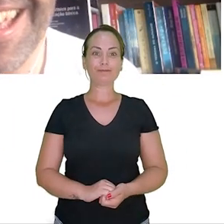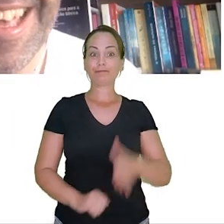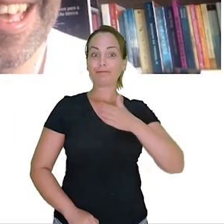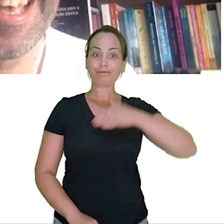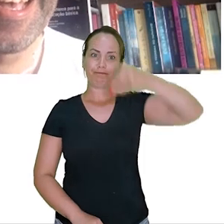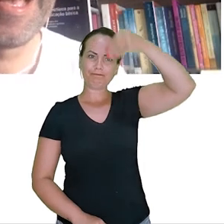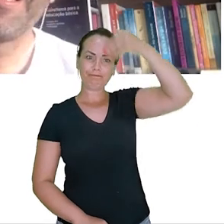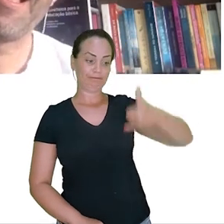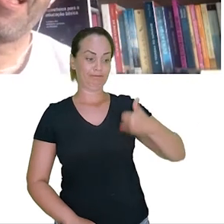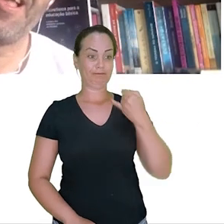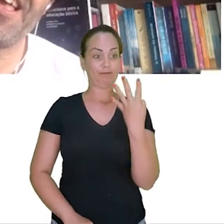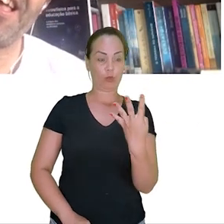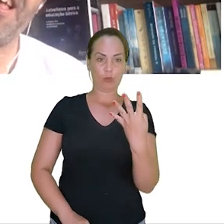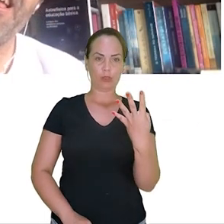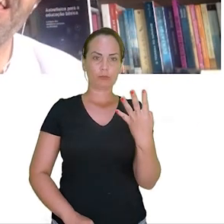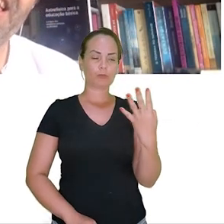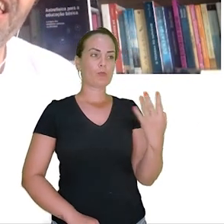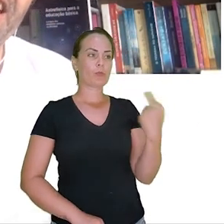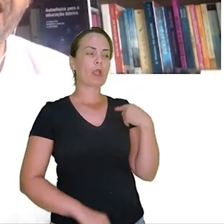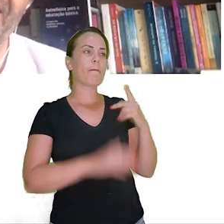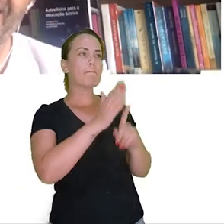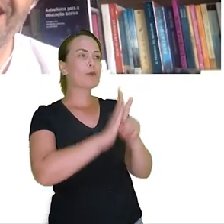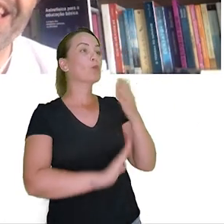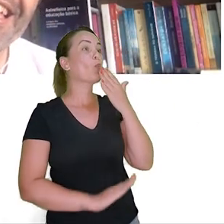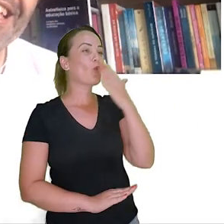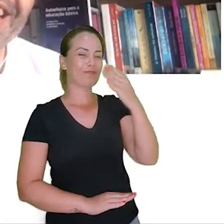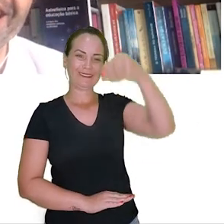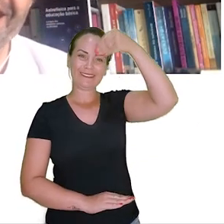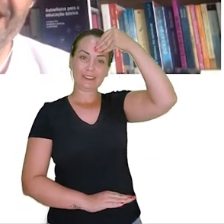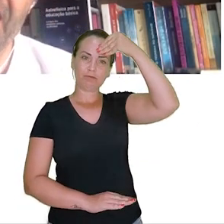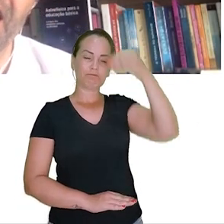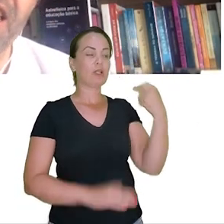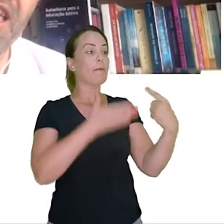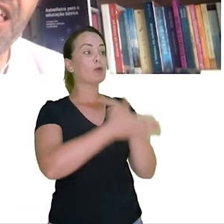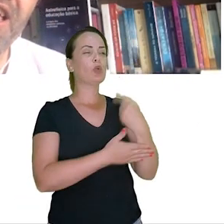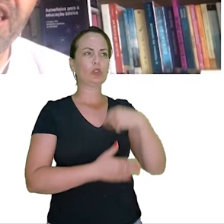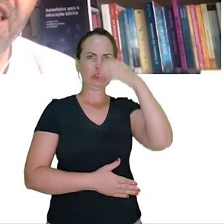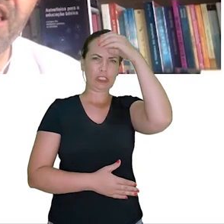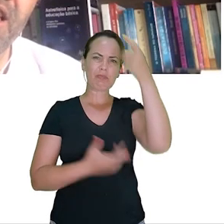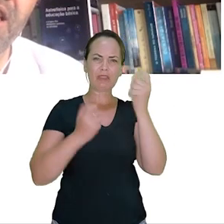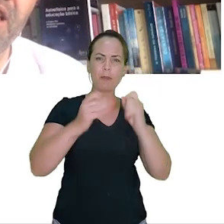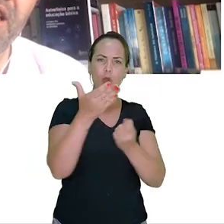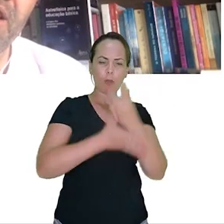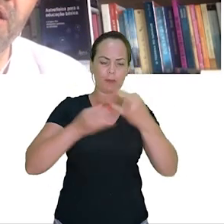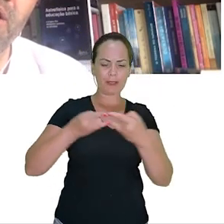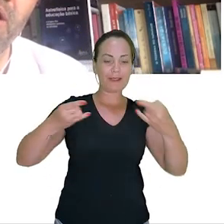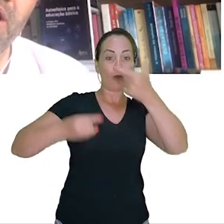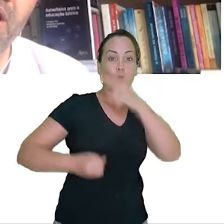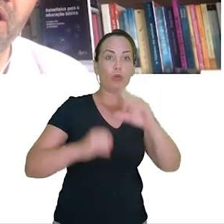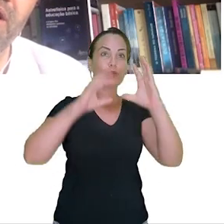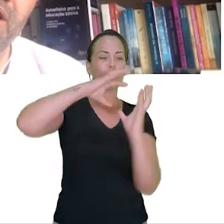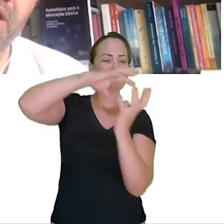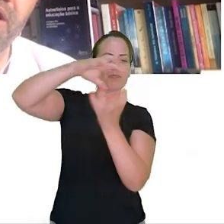me perguntou: tio, dá para a gente comprar uma passagem para outro planeta? E eu levo essa pergunta para você, Alan. Por que que